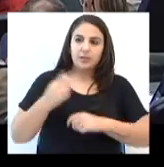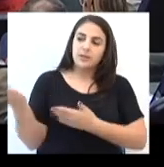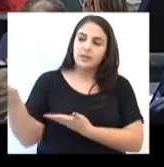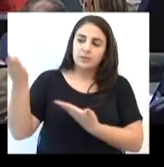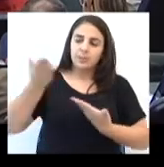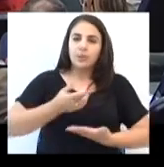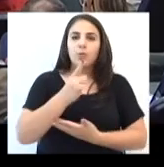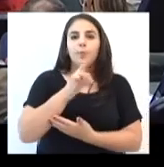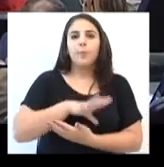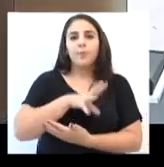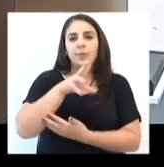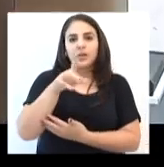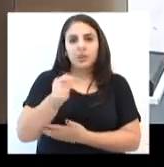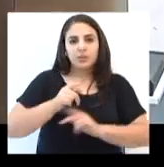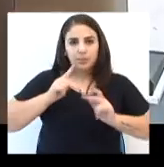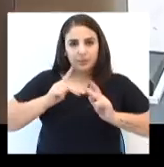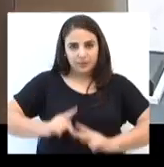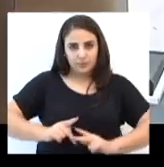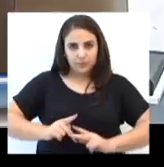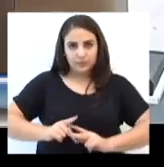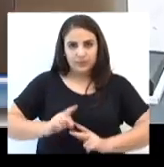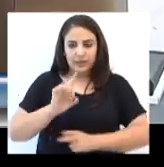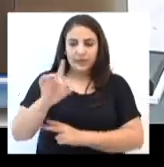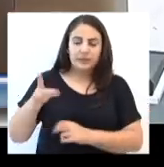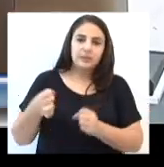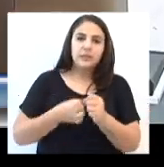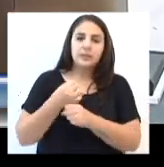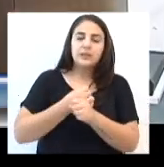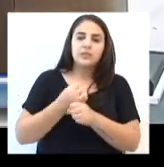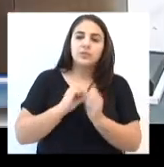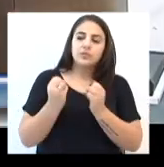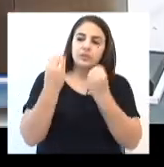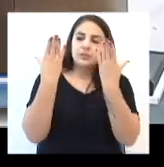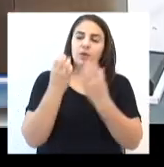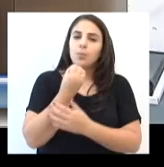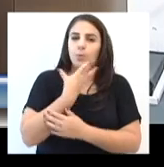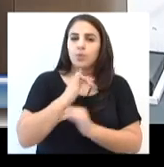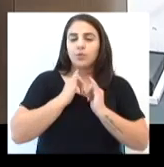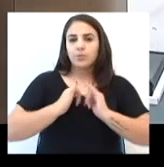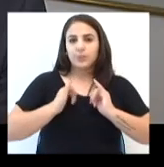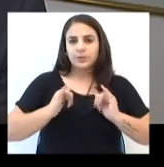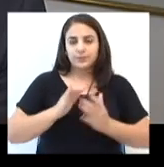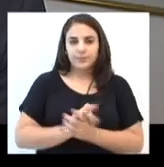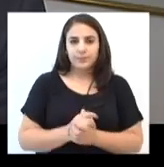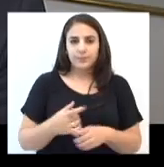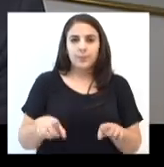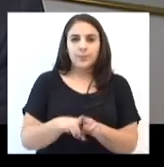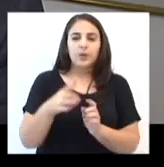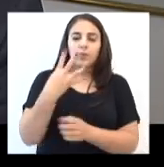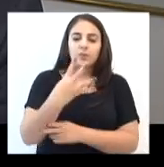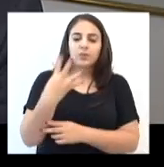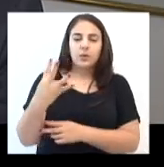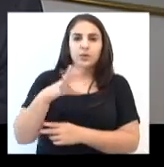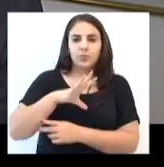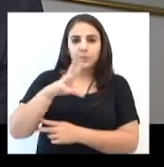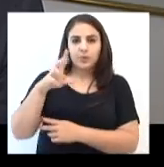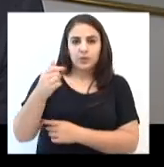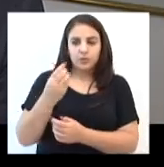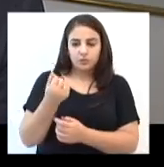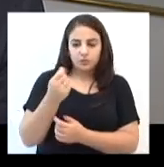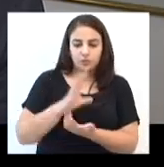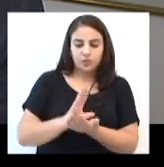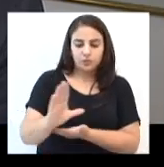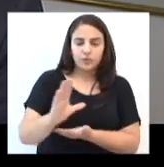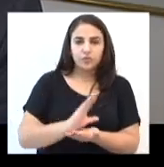de passageiros por ano. Nada mais justo do que comemorar a boa notícia. Serão 44 milhões de recursos